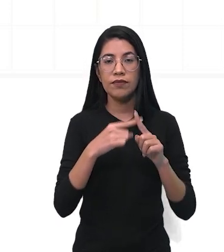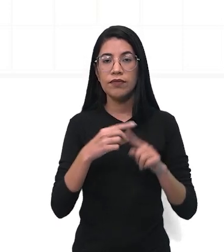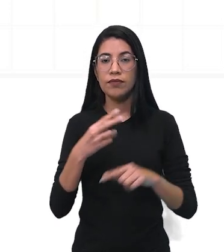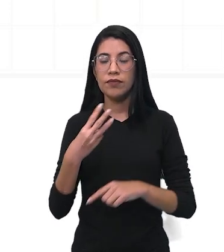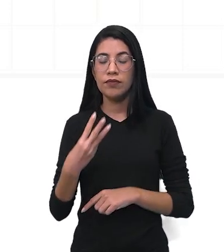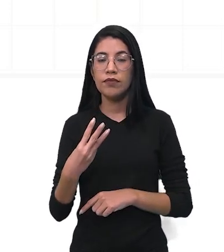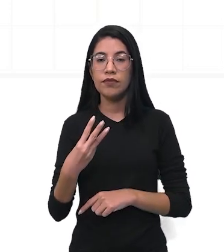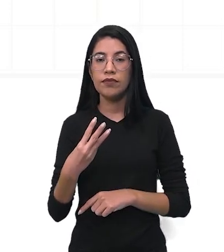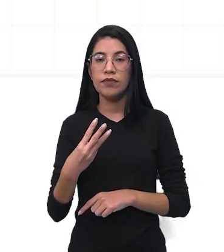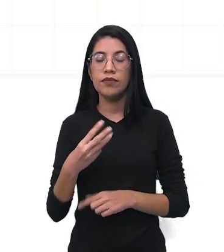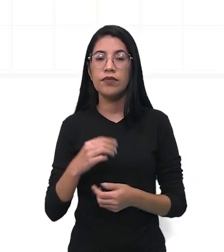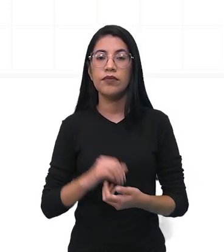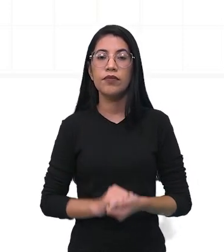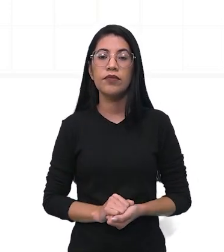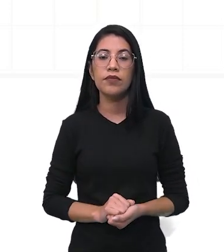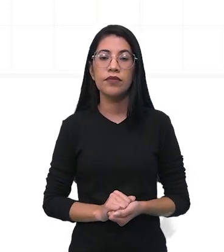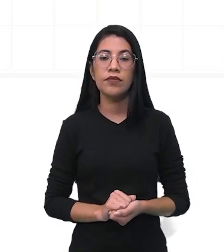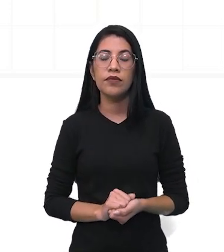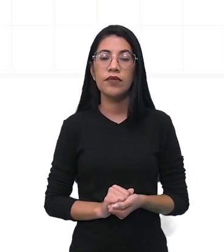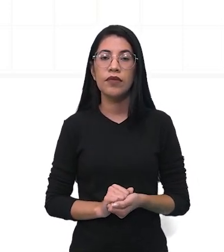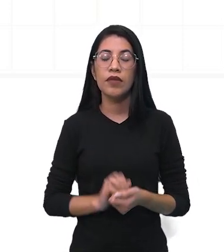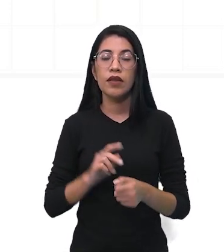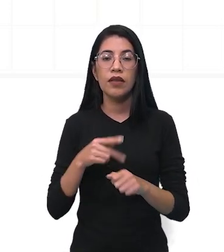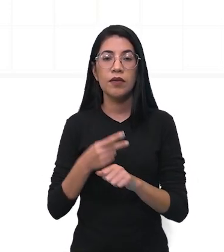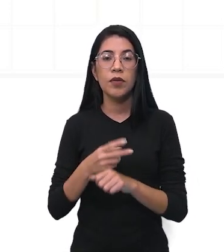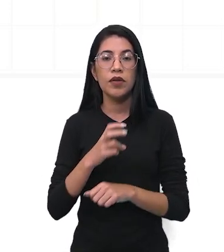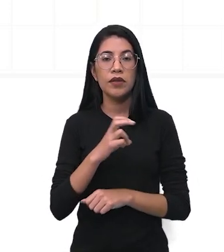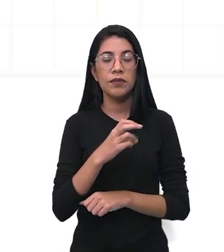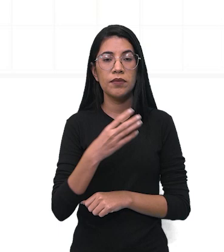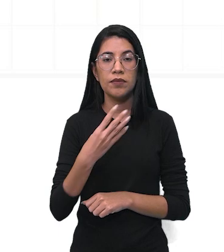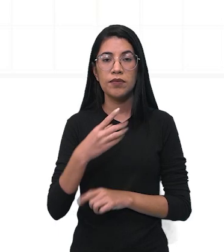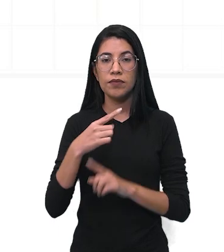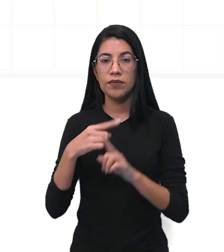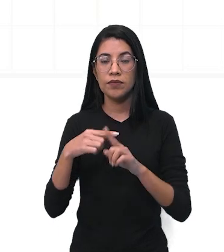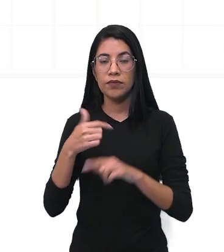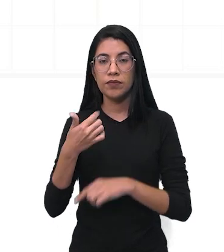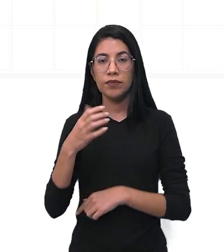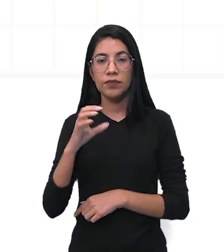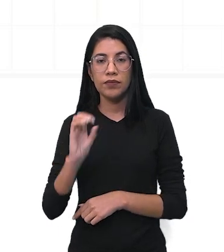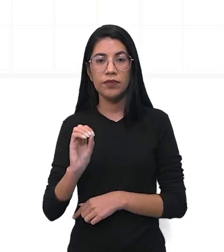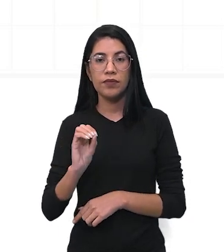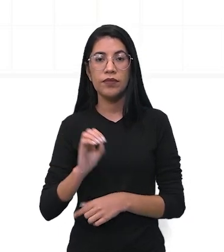e depois 54 vezes 10.